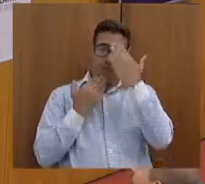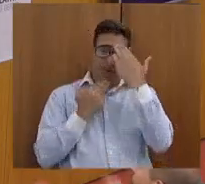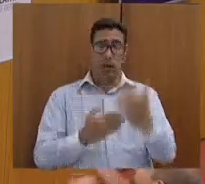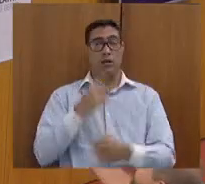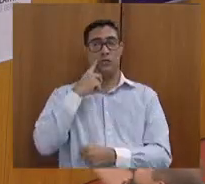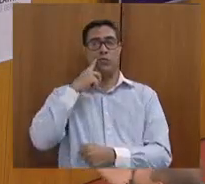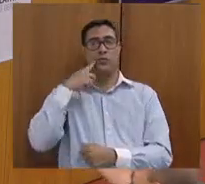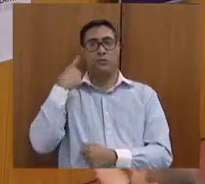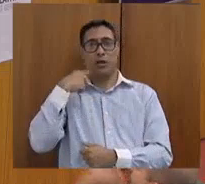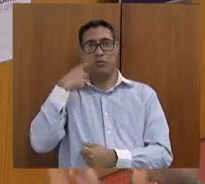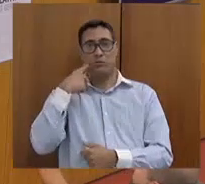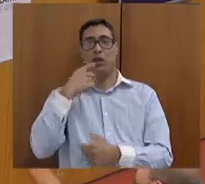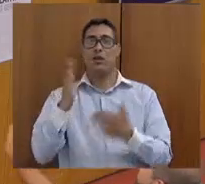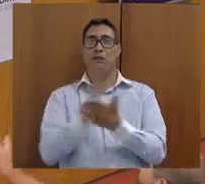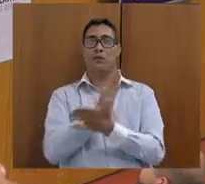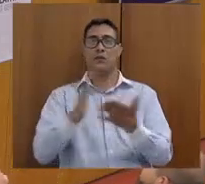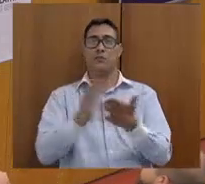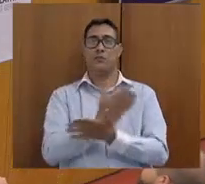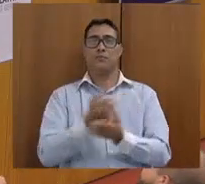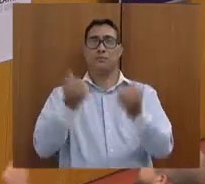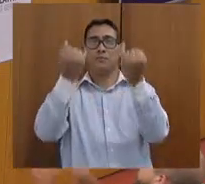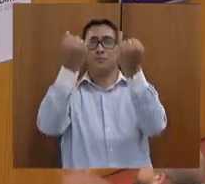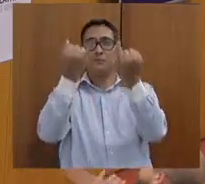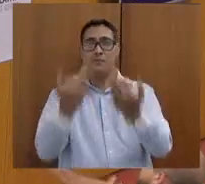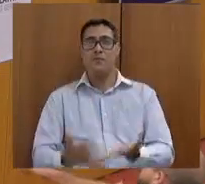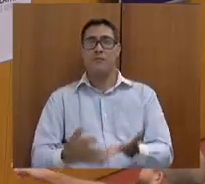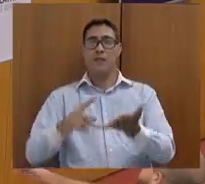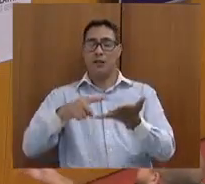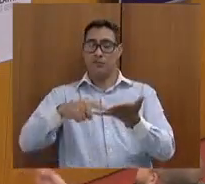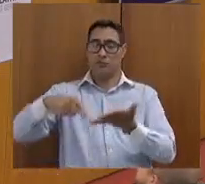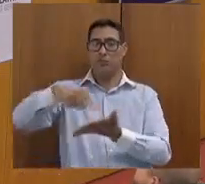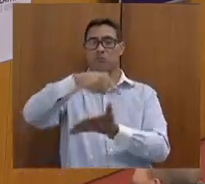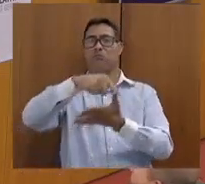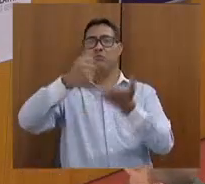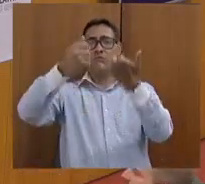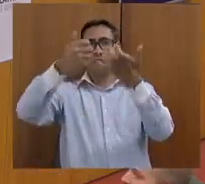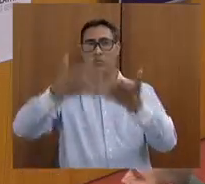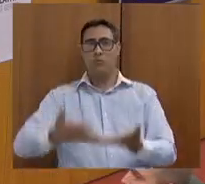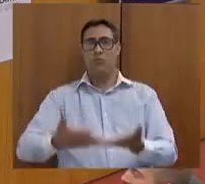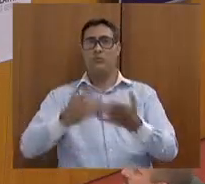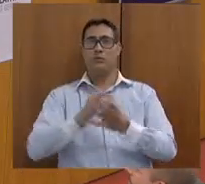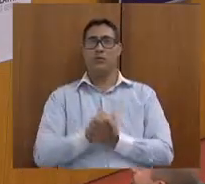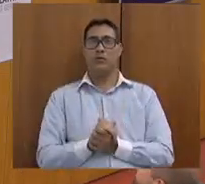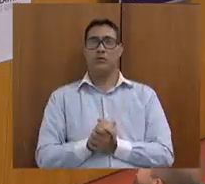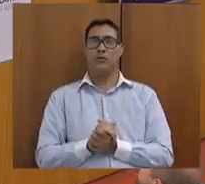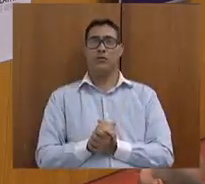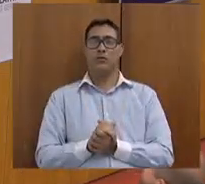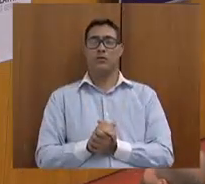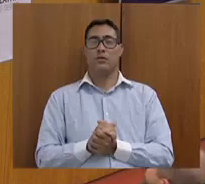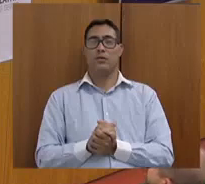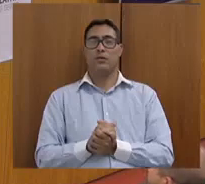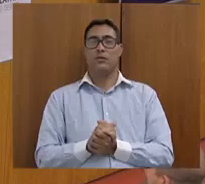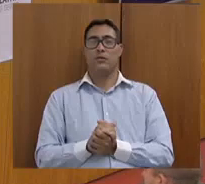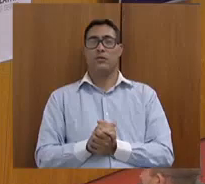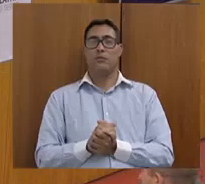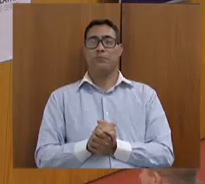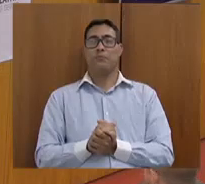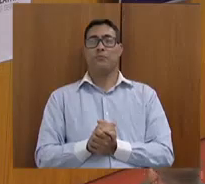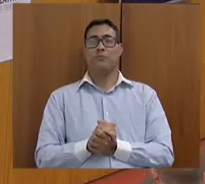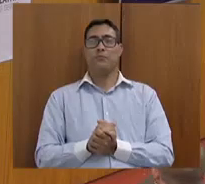eu vou trazer alguns pontos juntos várias várias colocações aqui tá desculpa obrigado viu Deputado